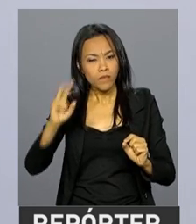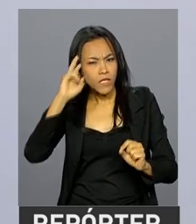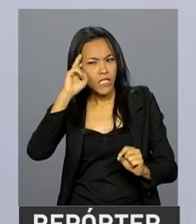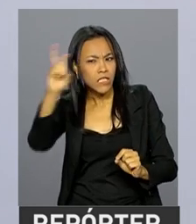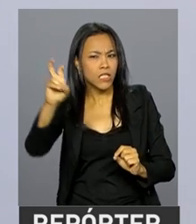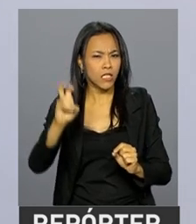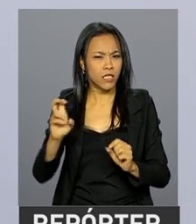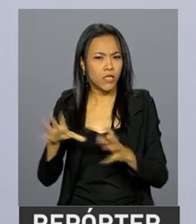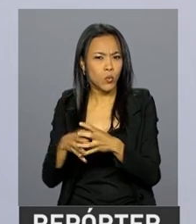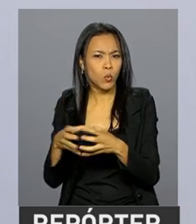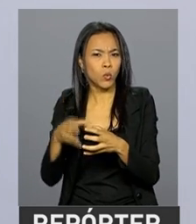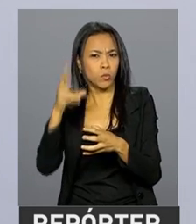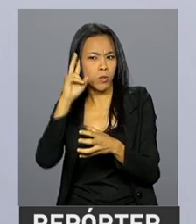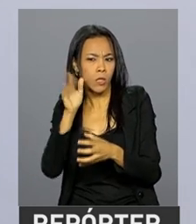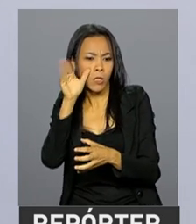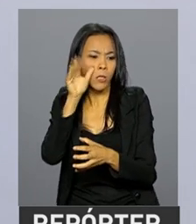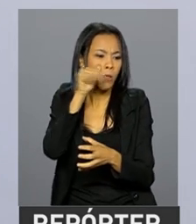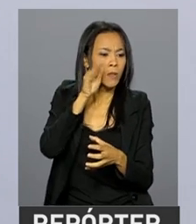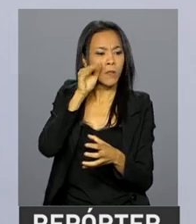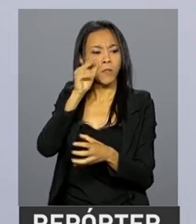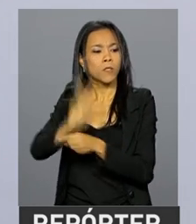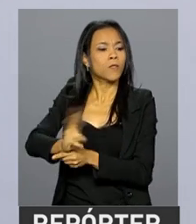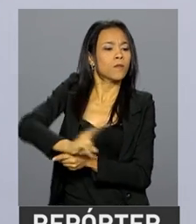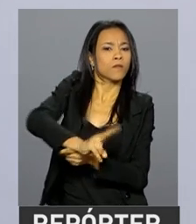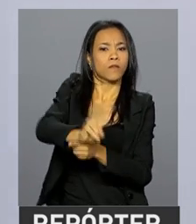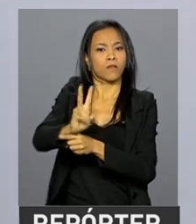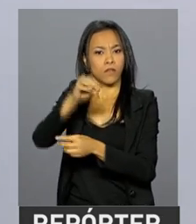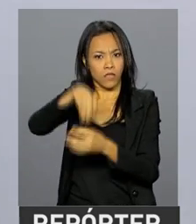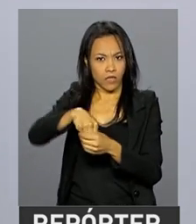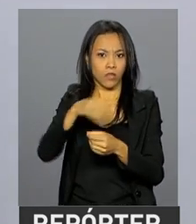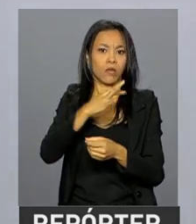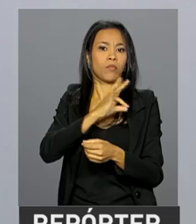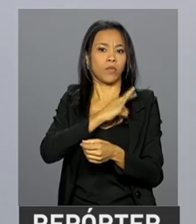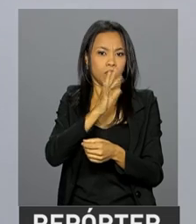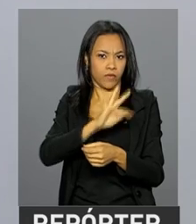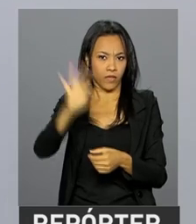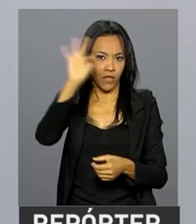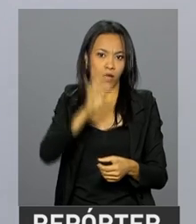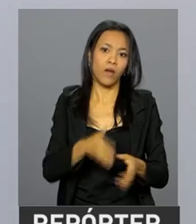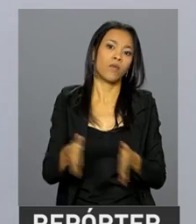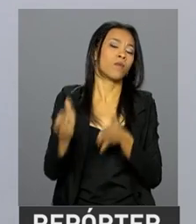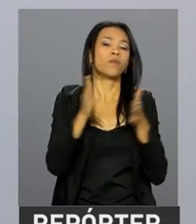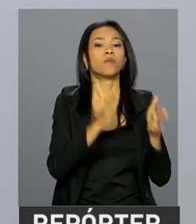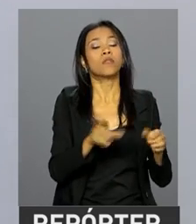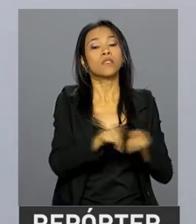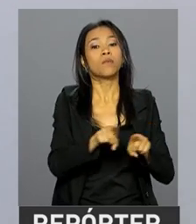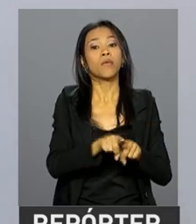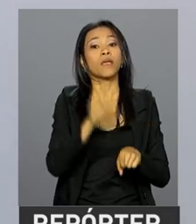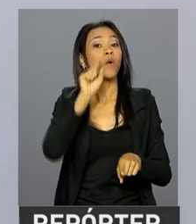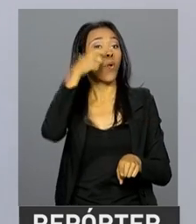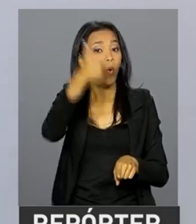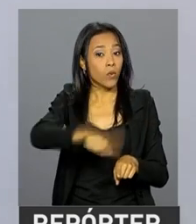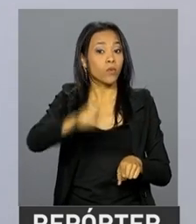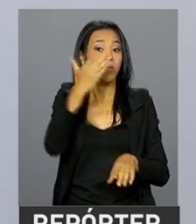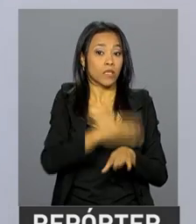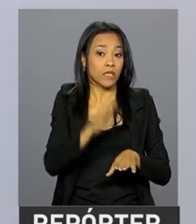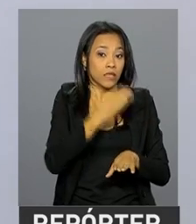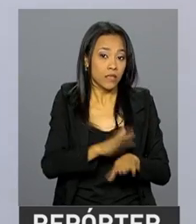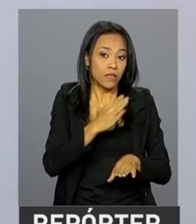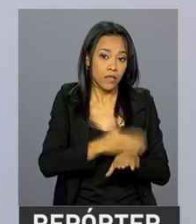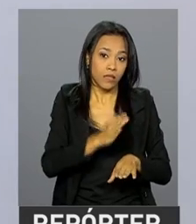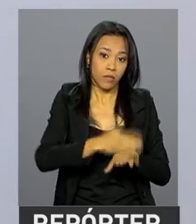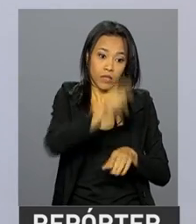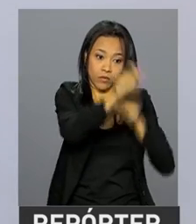inteligência e investigações da Polícia Federal, muito voltado também a capacitação e